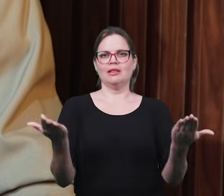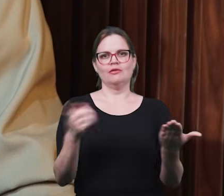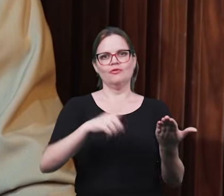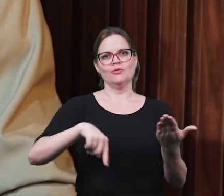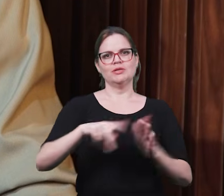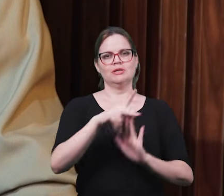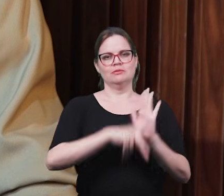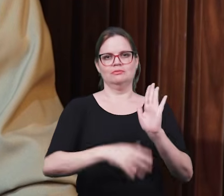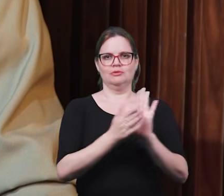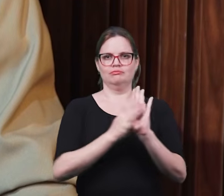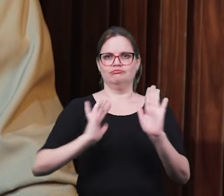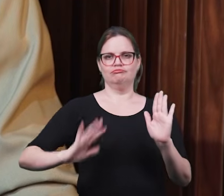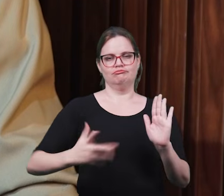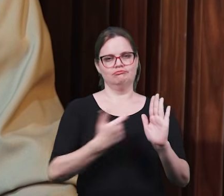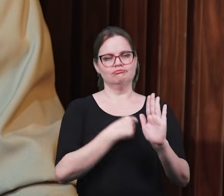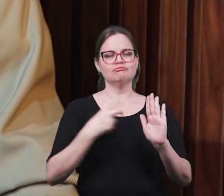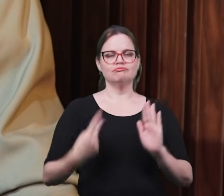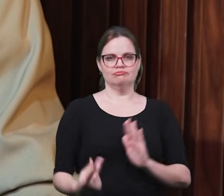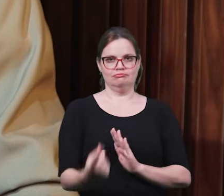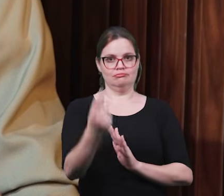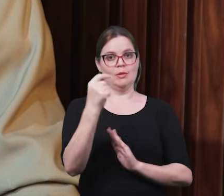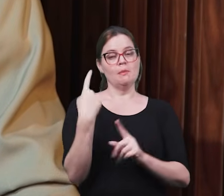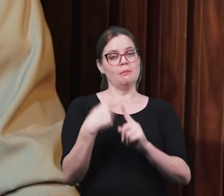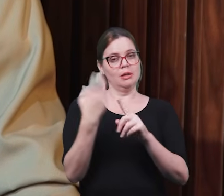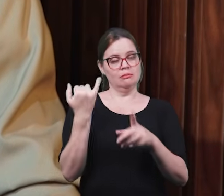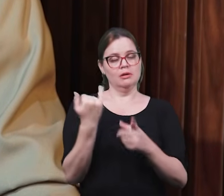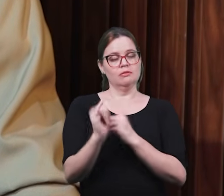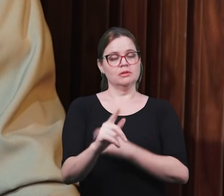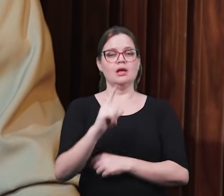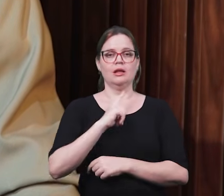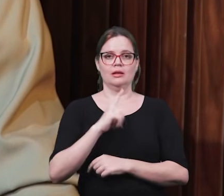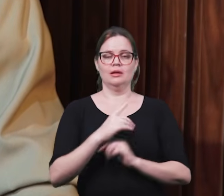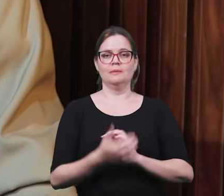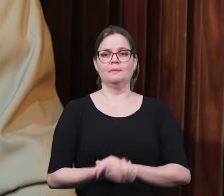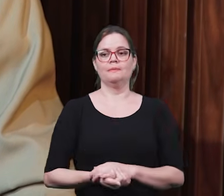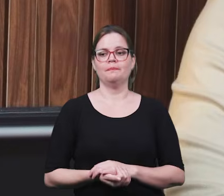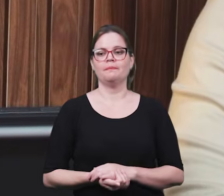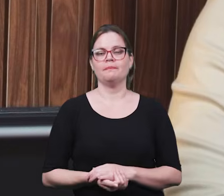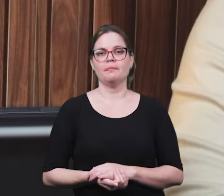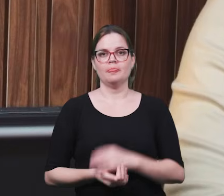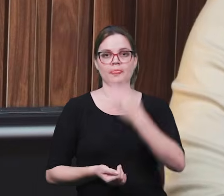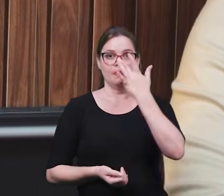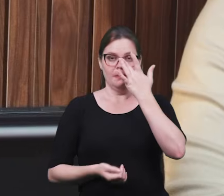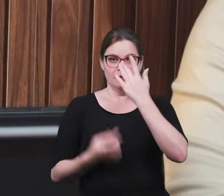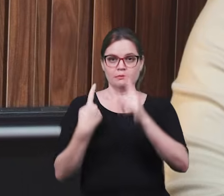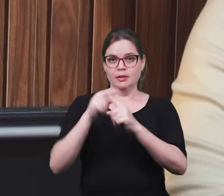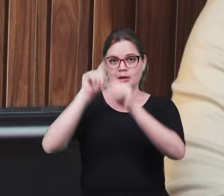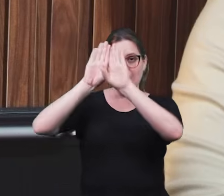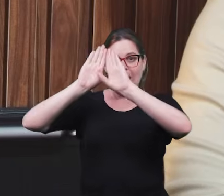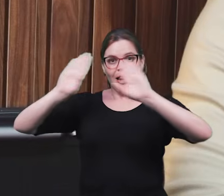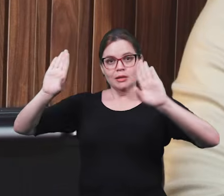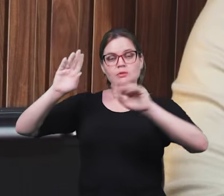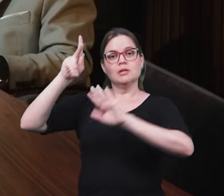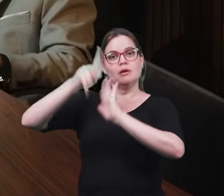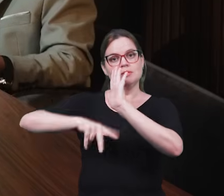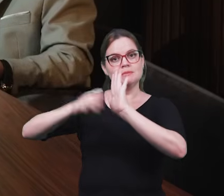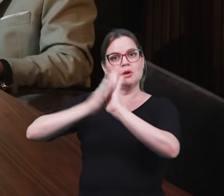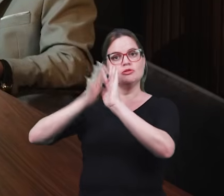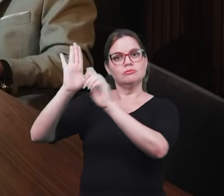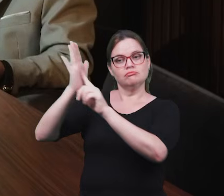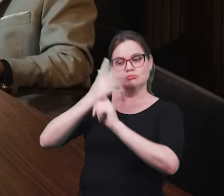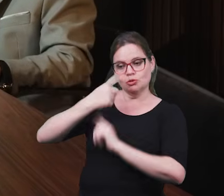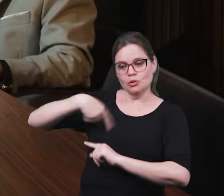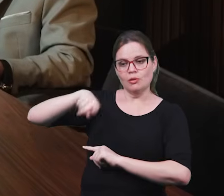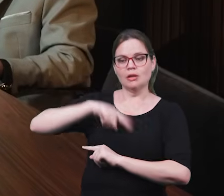salvação que é eterna. Ela é profética, né, pastor Lauro? Ela veio da eternidade. Foi a